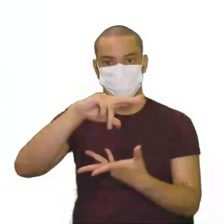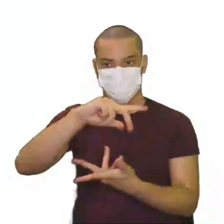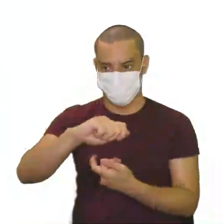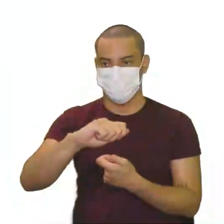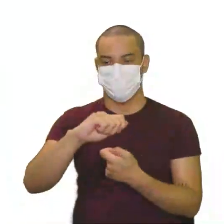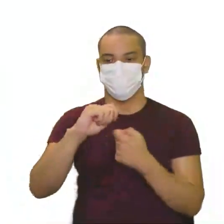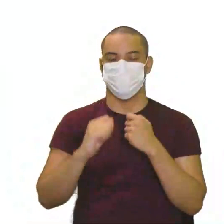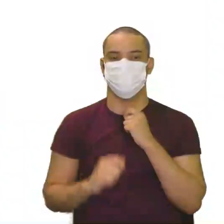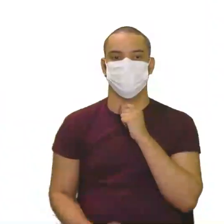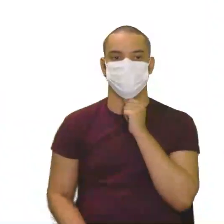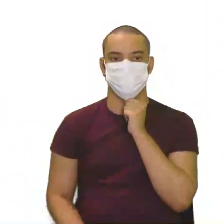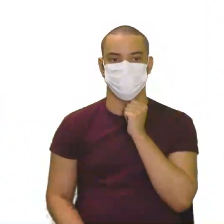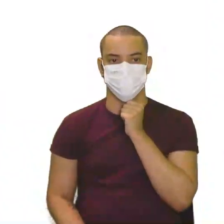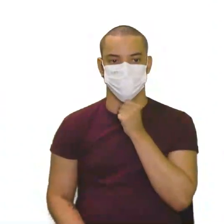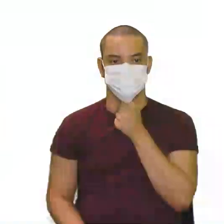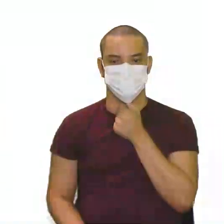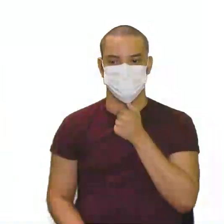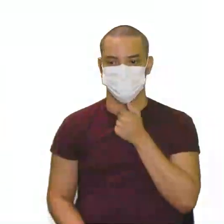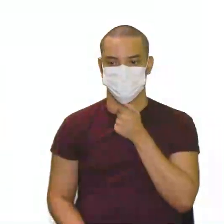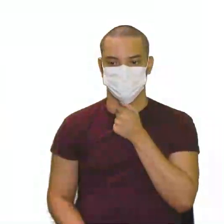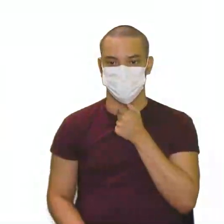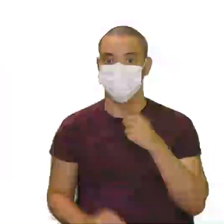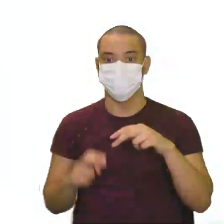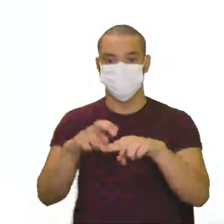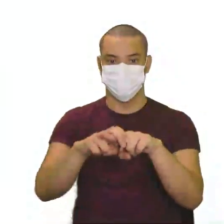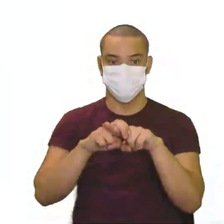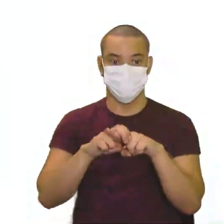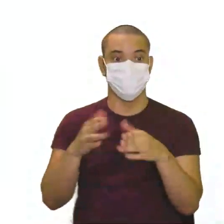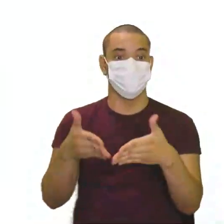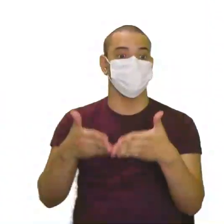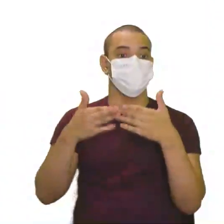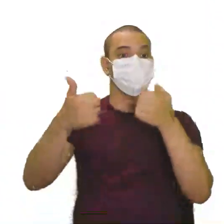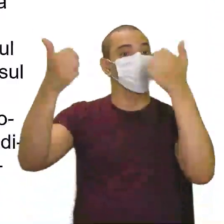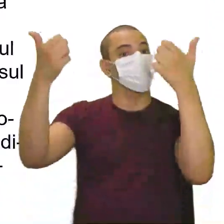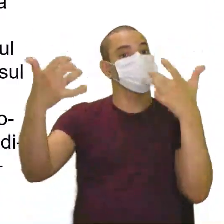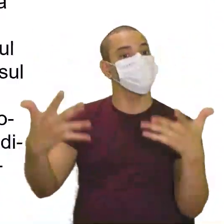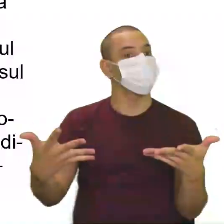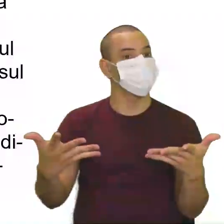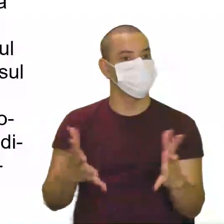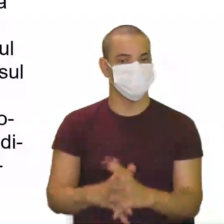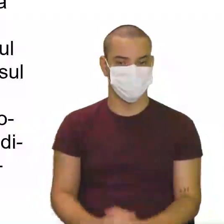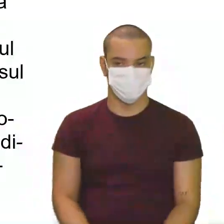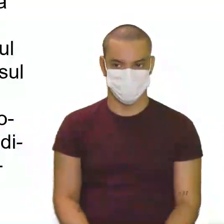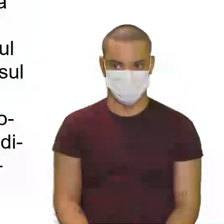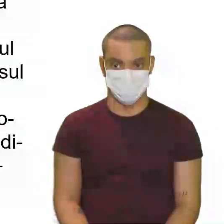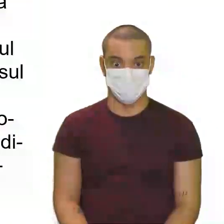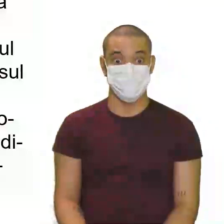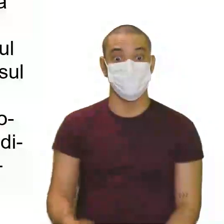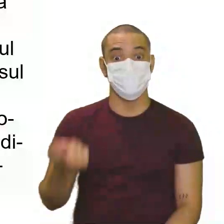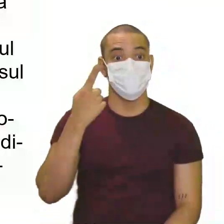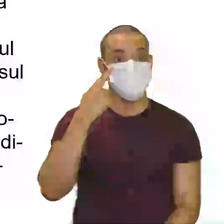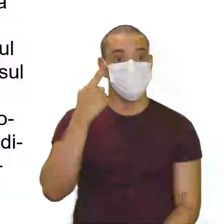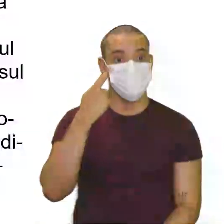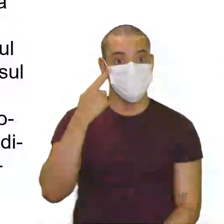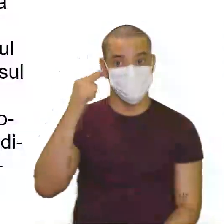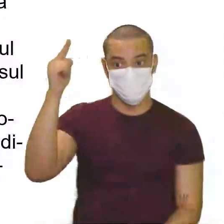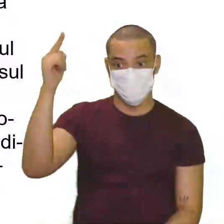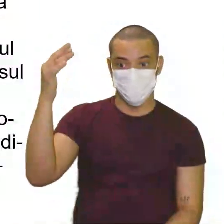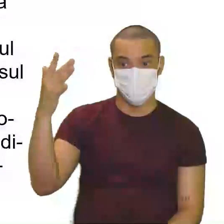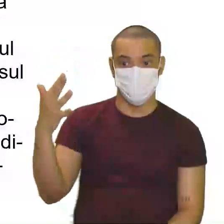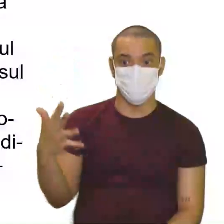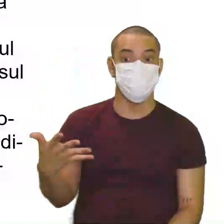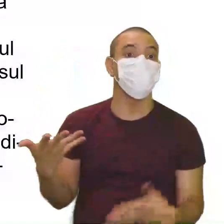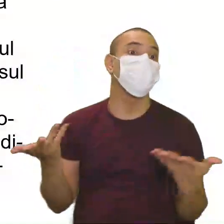da terra Ok então ele tá pedindo para gente explicar esse fato aqui e vamos olhar as nossas alternativas